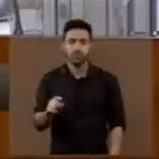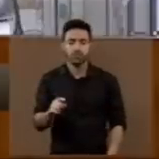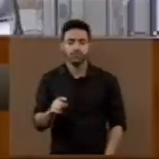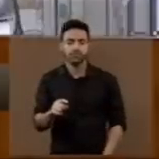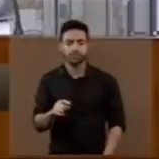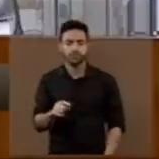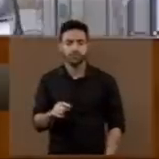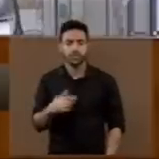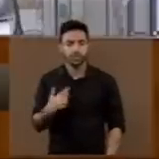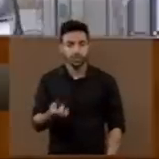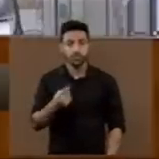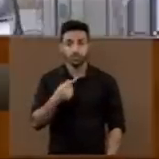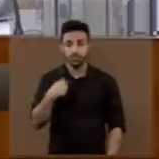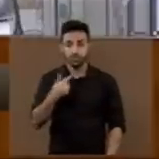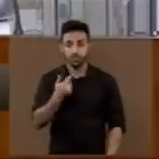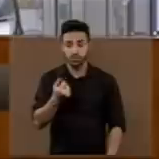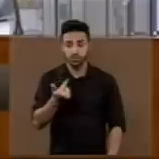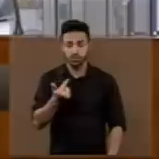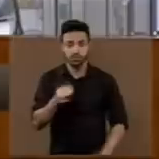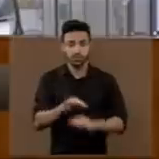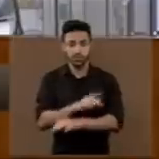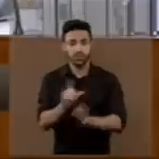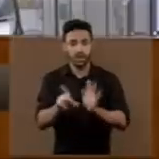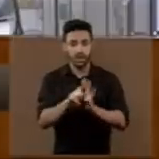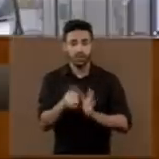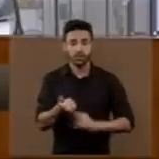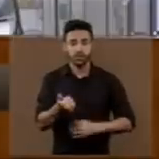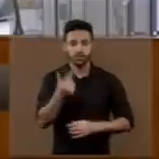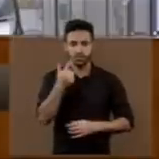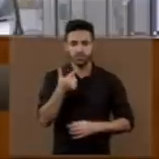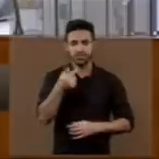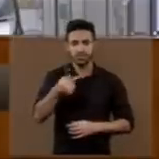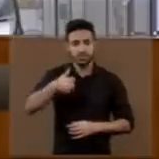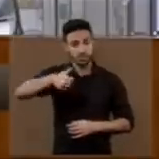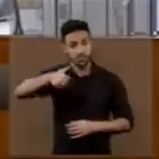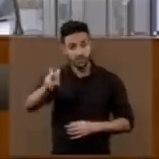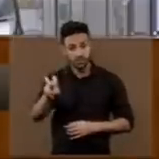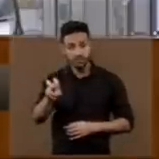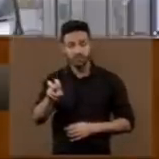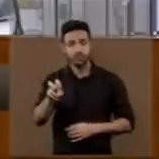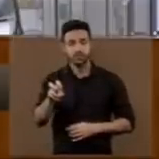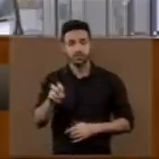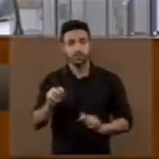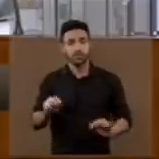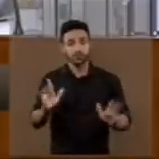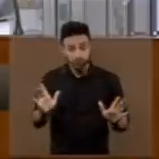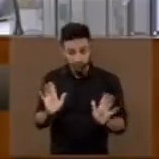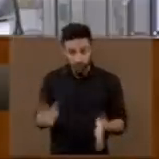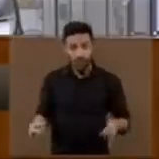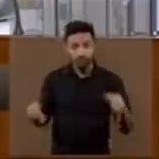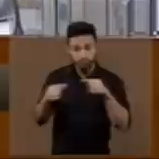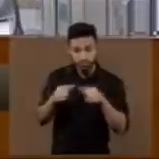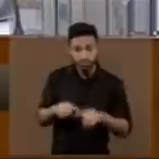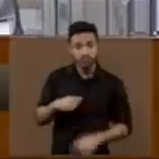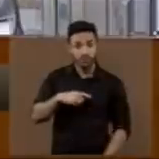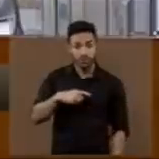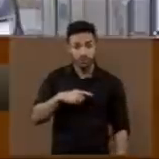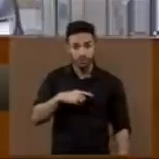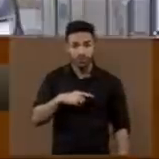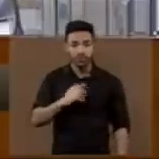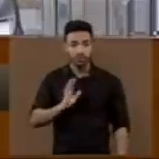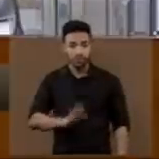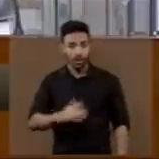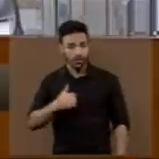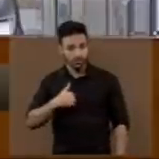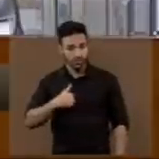Sobreveio em 2012 a Lei 2715, que já traduz isso aqui. Só que